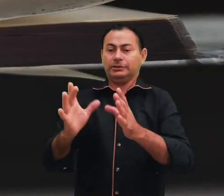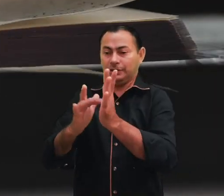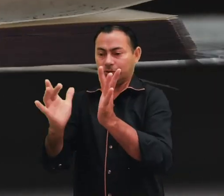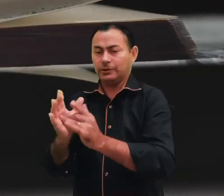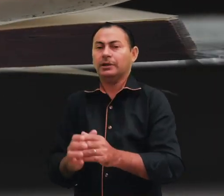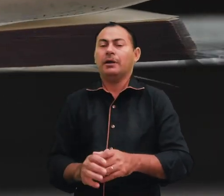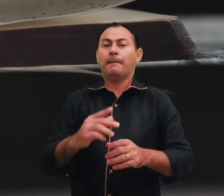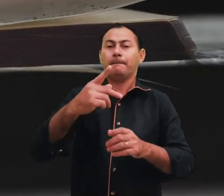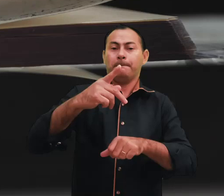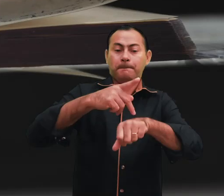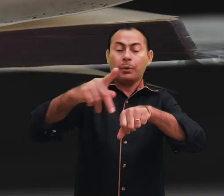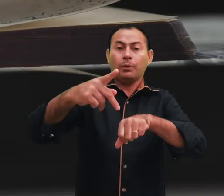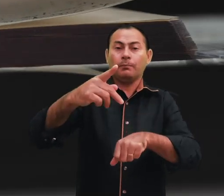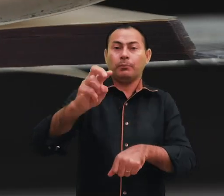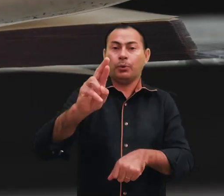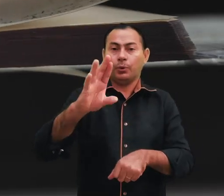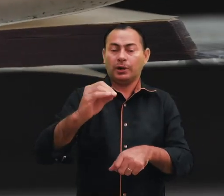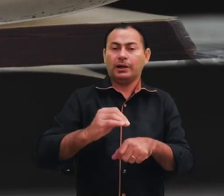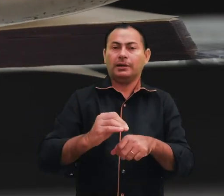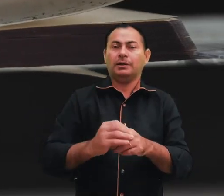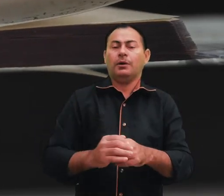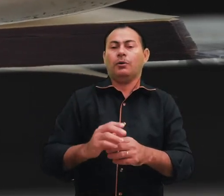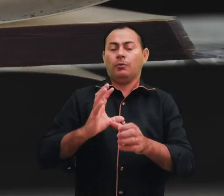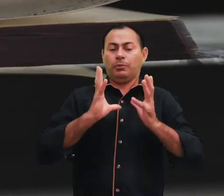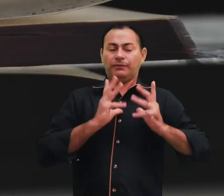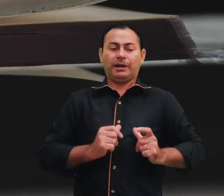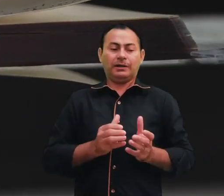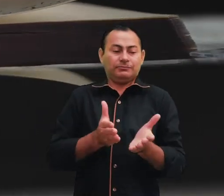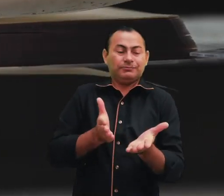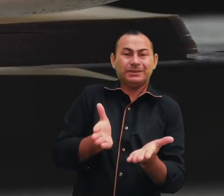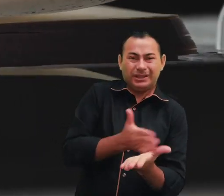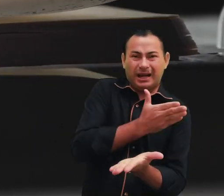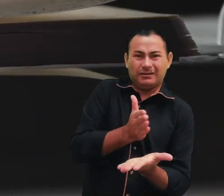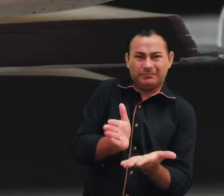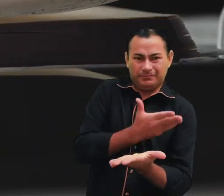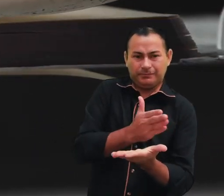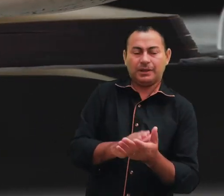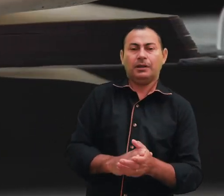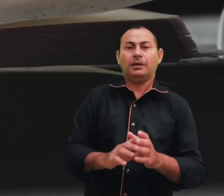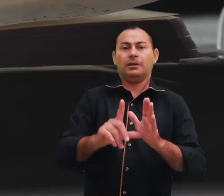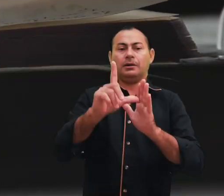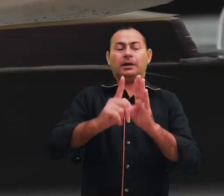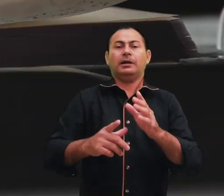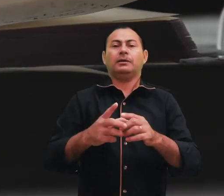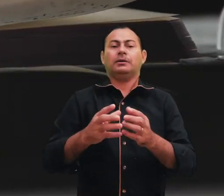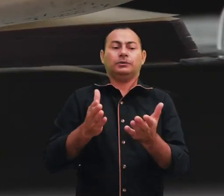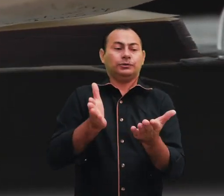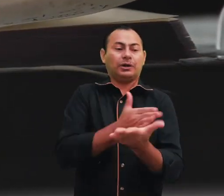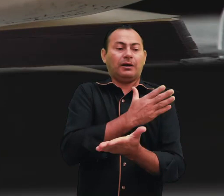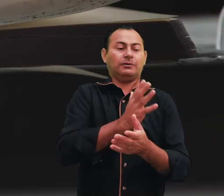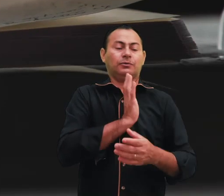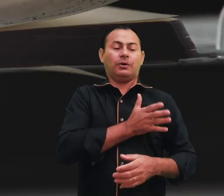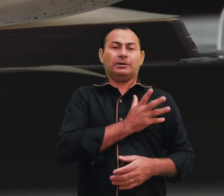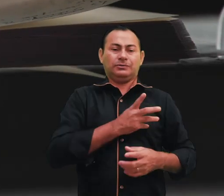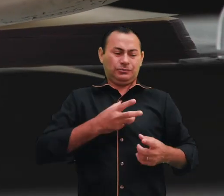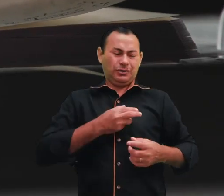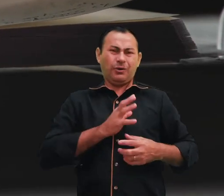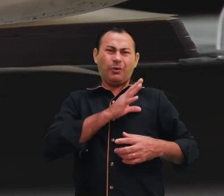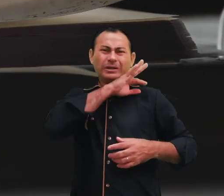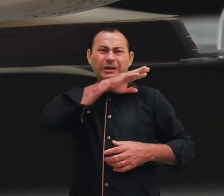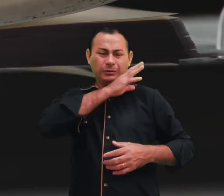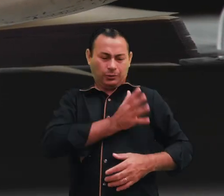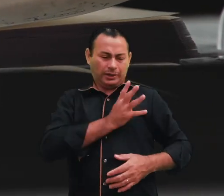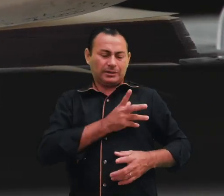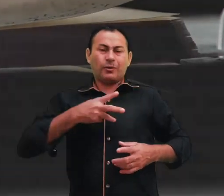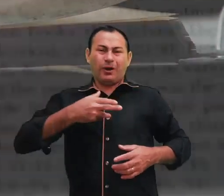e purificar significa cortar fora. O conceito é de literalmente cortar fora de nossos corações qualquer coisa